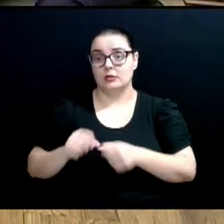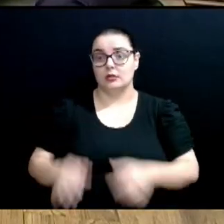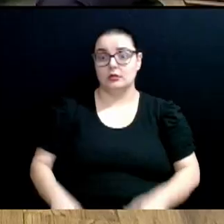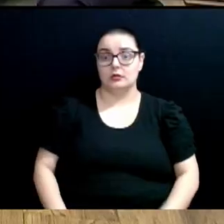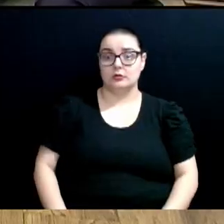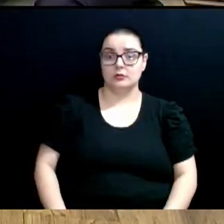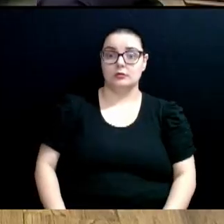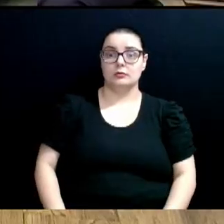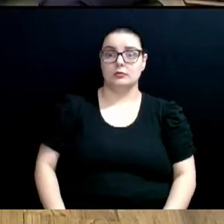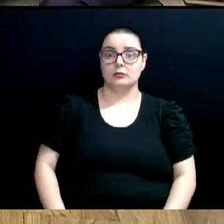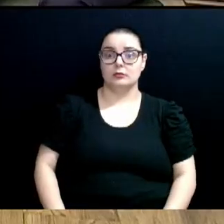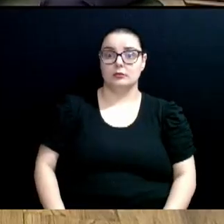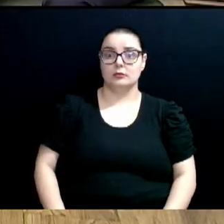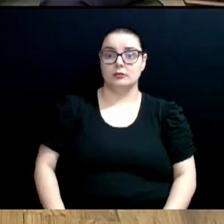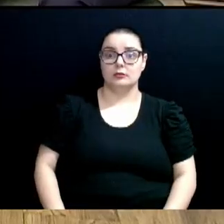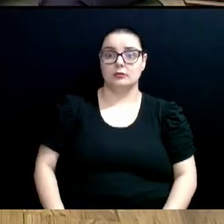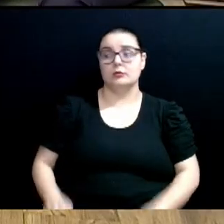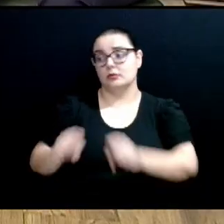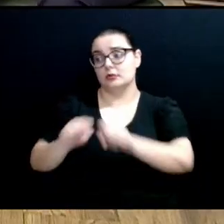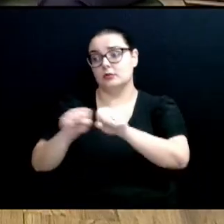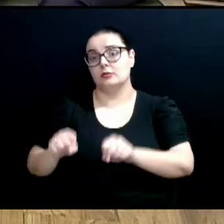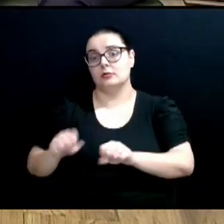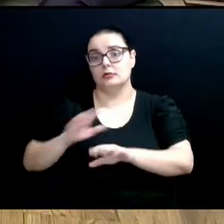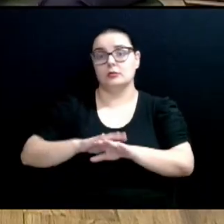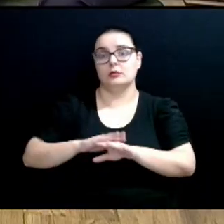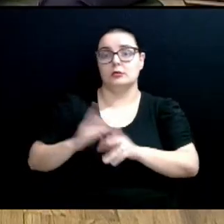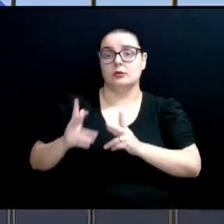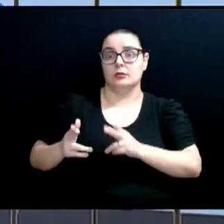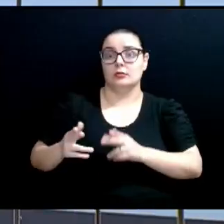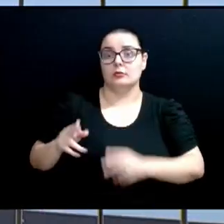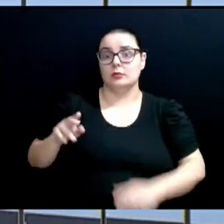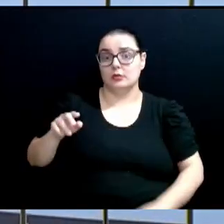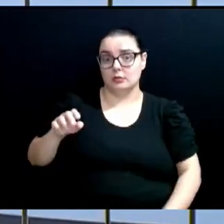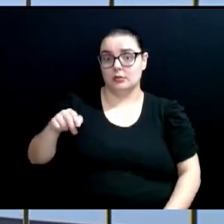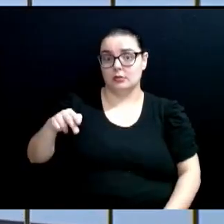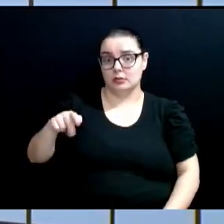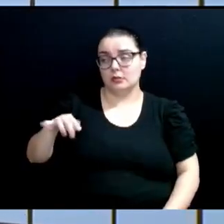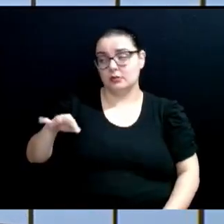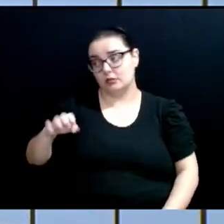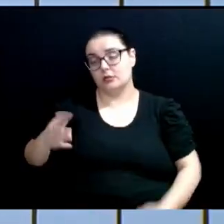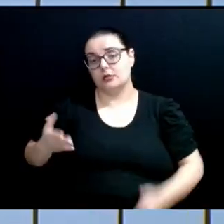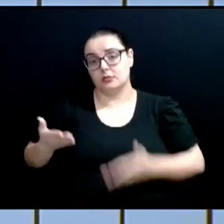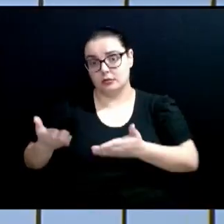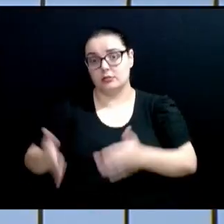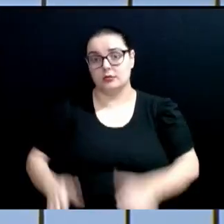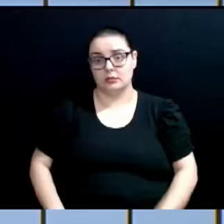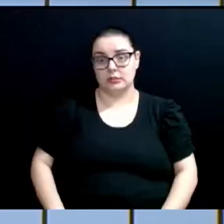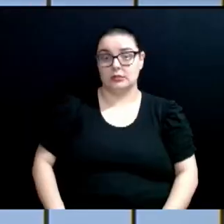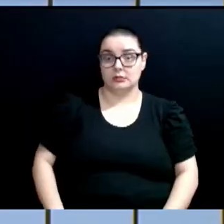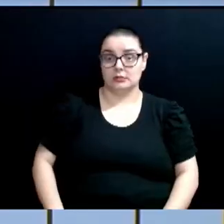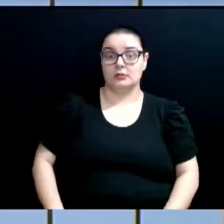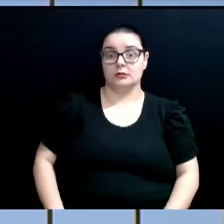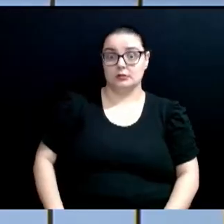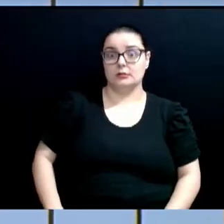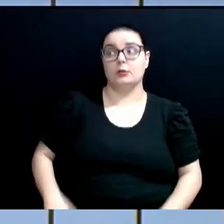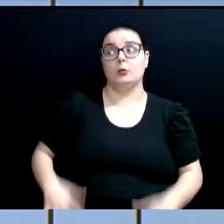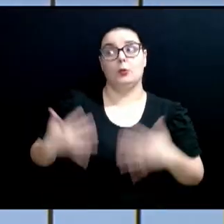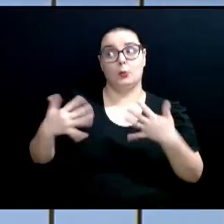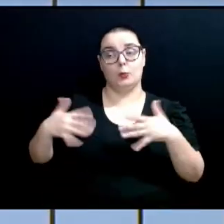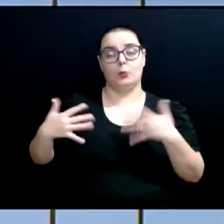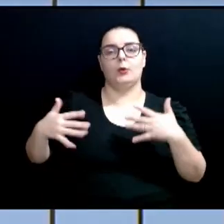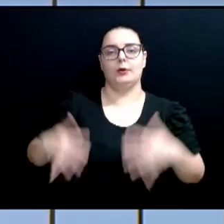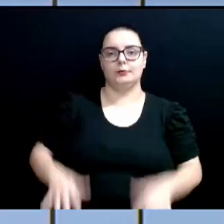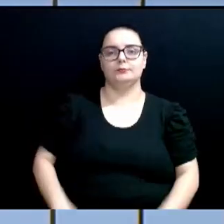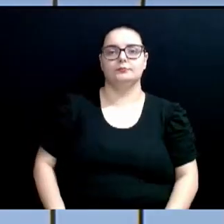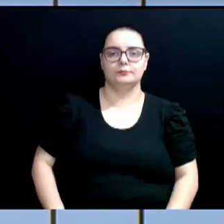Se o sistema funciona, até como essa enquete que você colocou, que é capciosa, né? Bem capciosa a